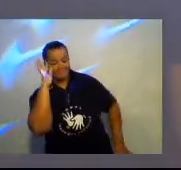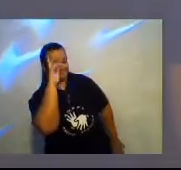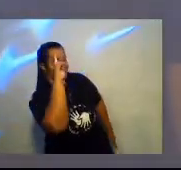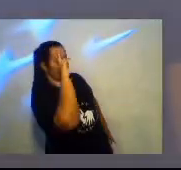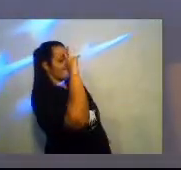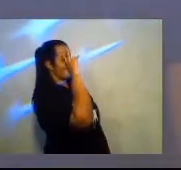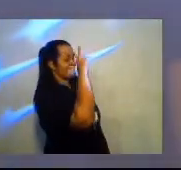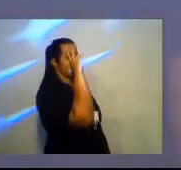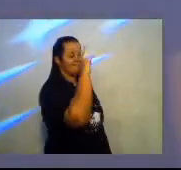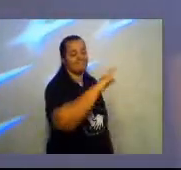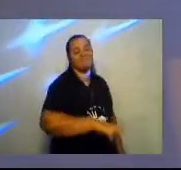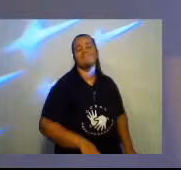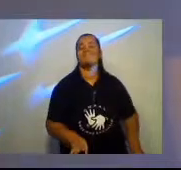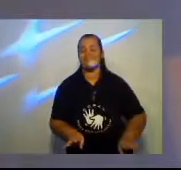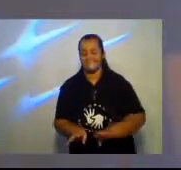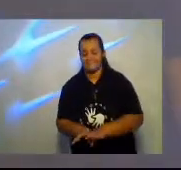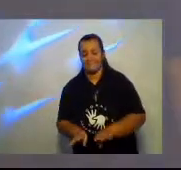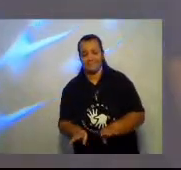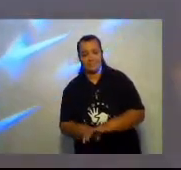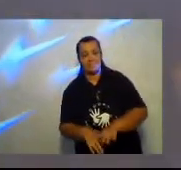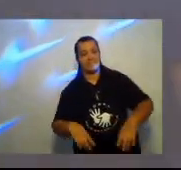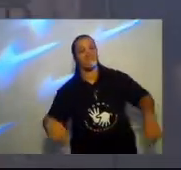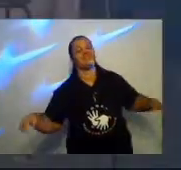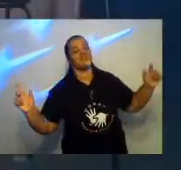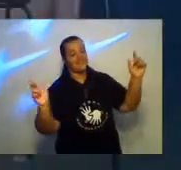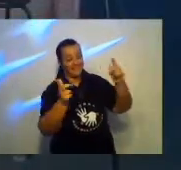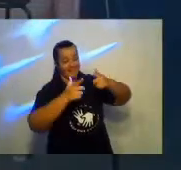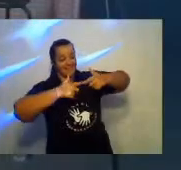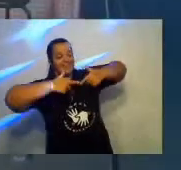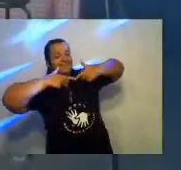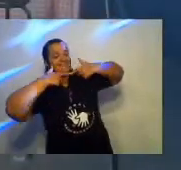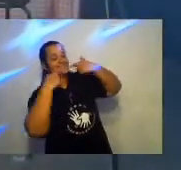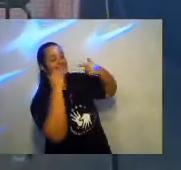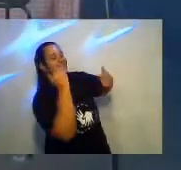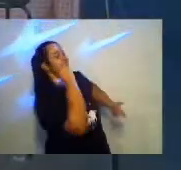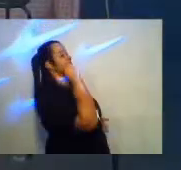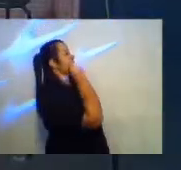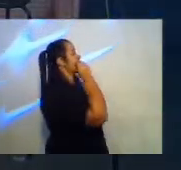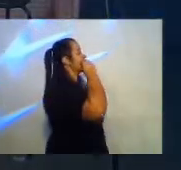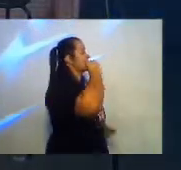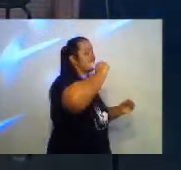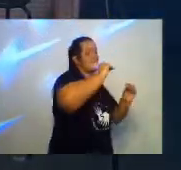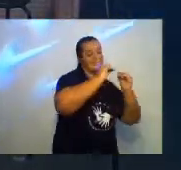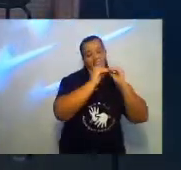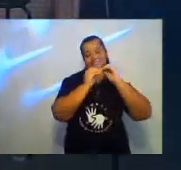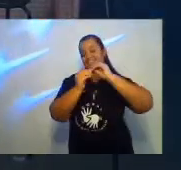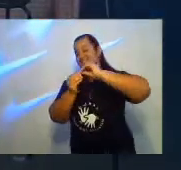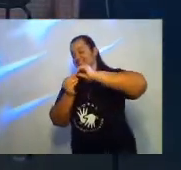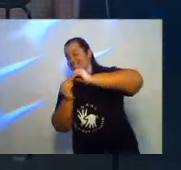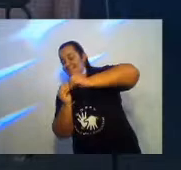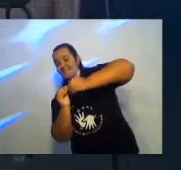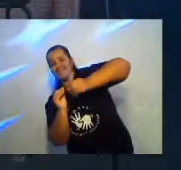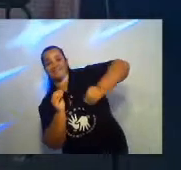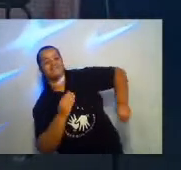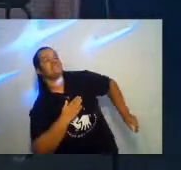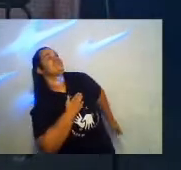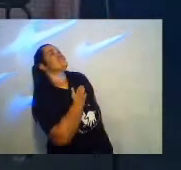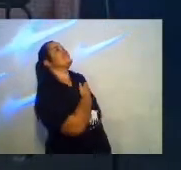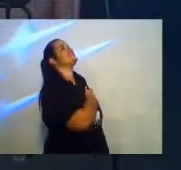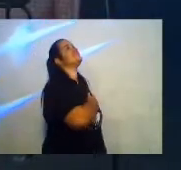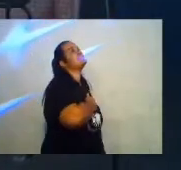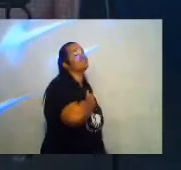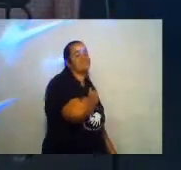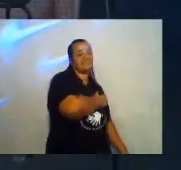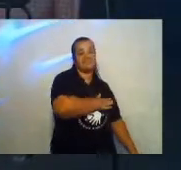Mas o fim dessa história é sempre o mesmo. Ela vai dar sorrisos durante o